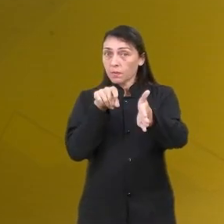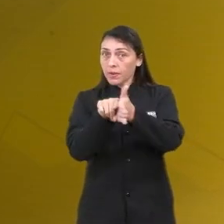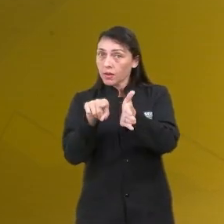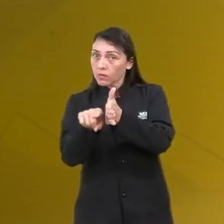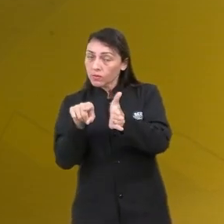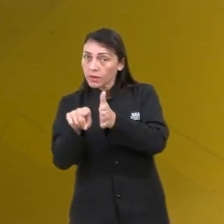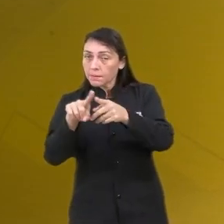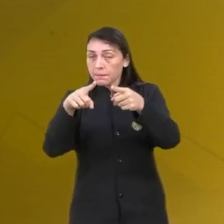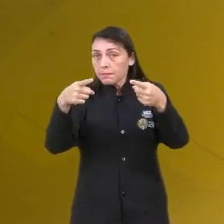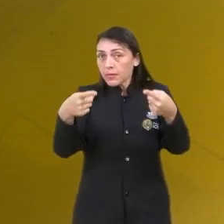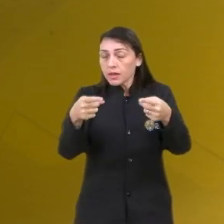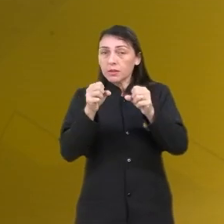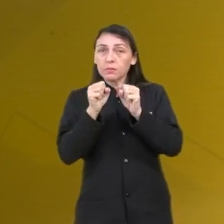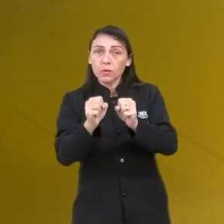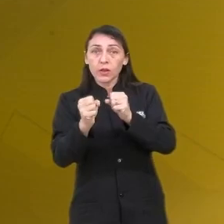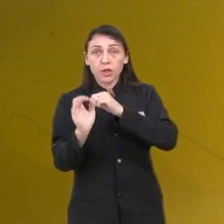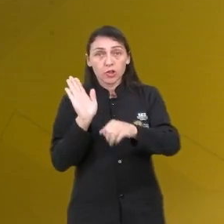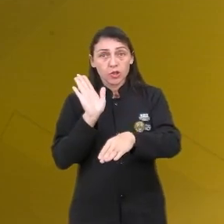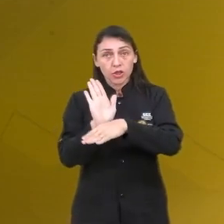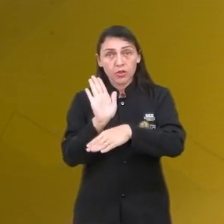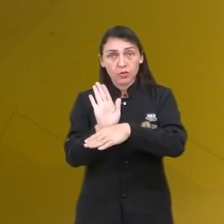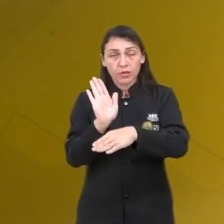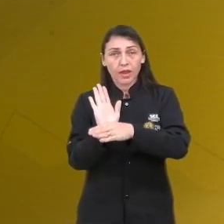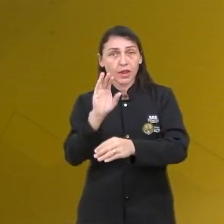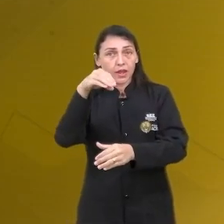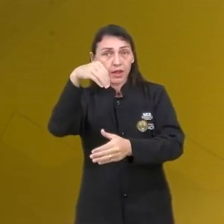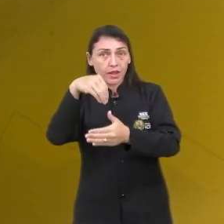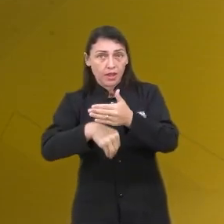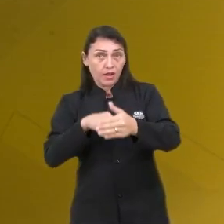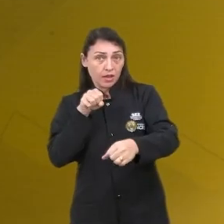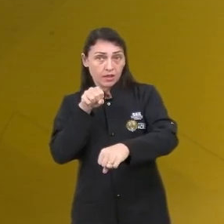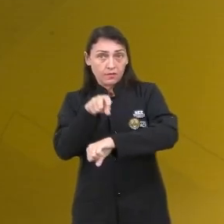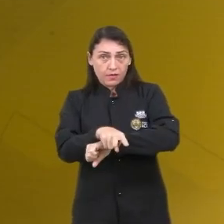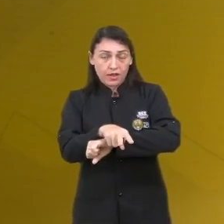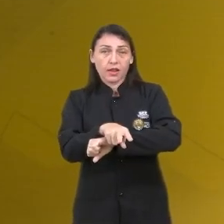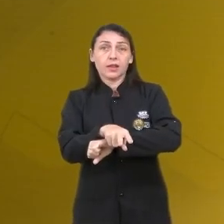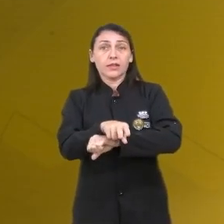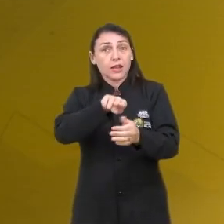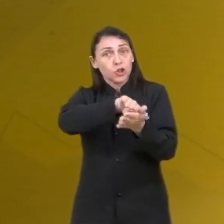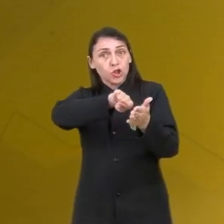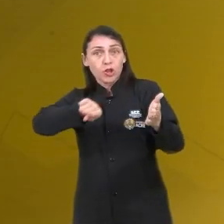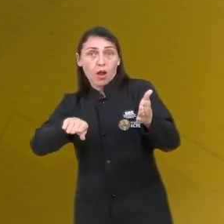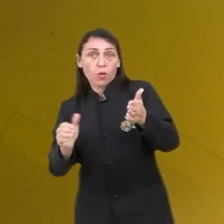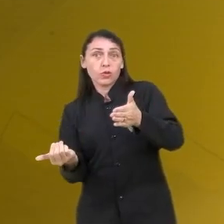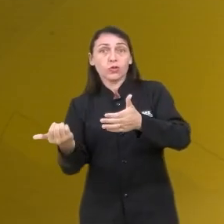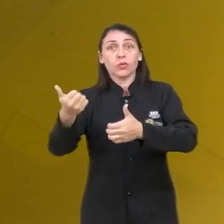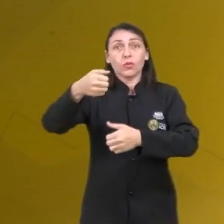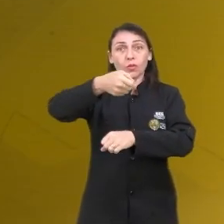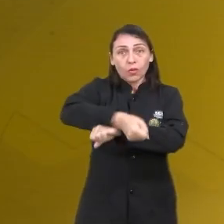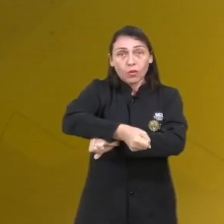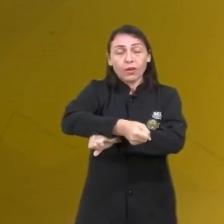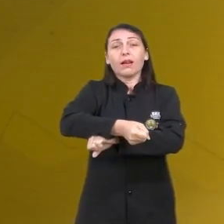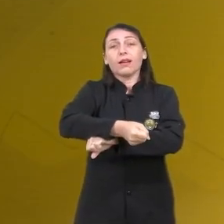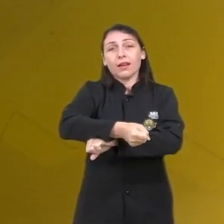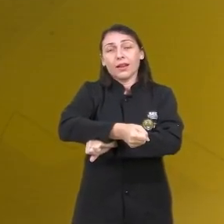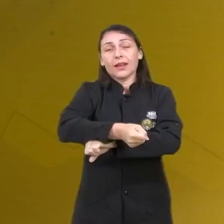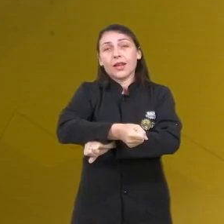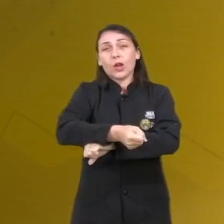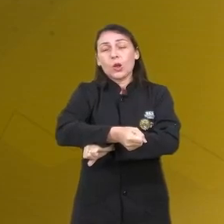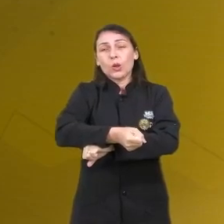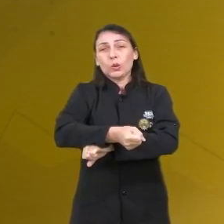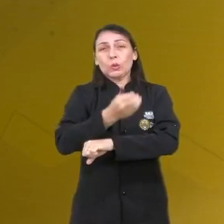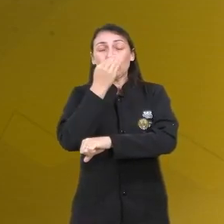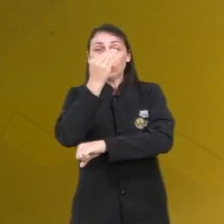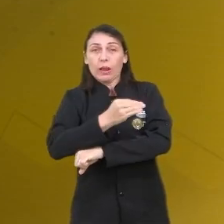questões, mas que elas podem te ajudar dentro das vagas a te tirar ou a te colocar. Então, não menosprezem